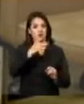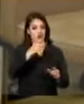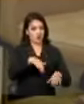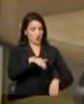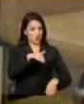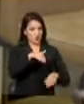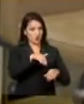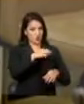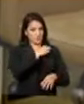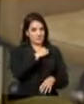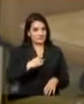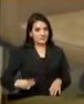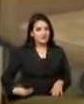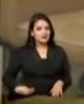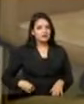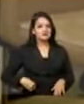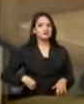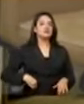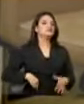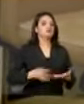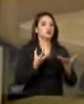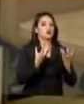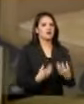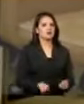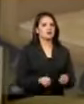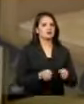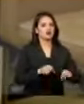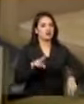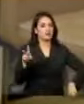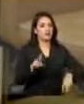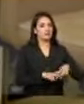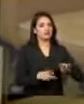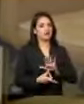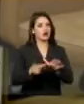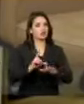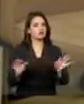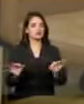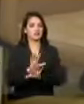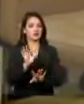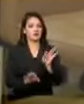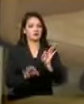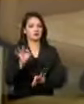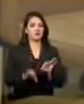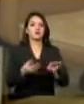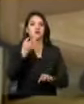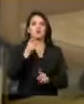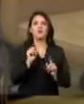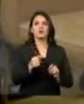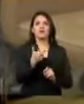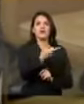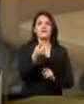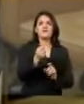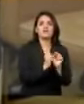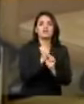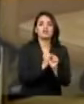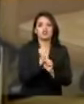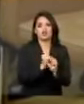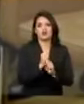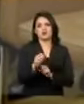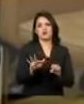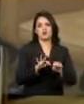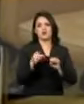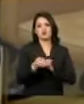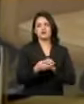pena antecipadamente, geralmente usam o argumento de maneira repetida que durante 20 anos o Supremo permitiu